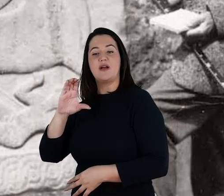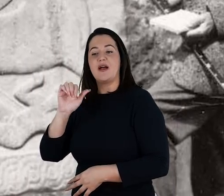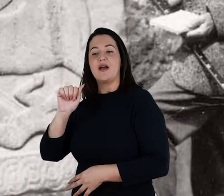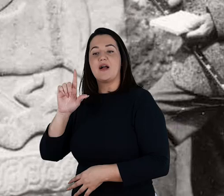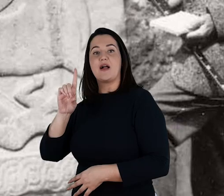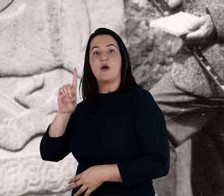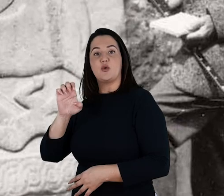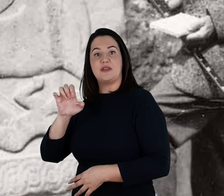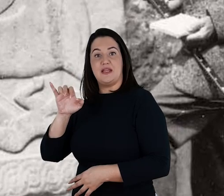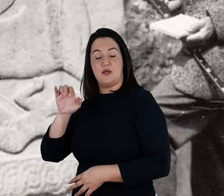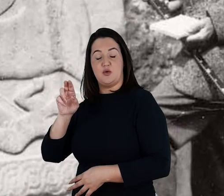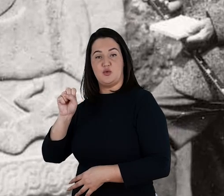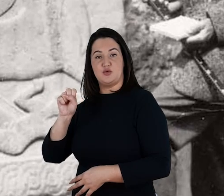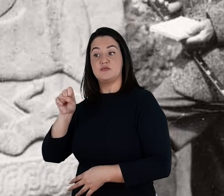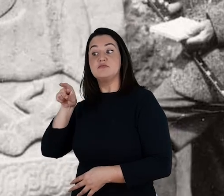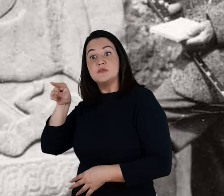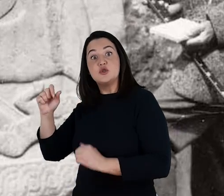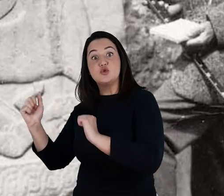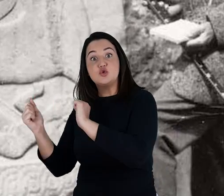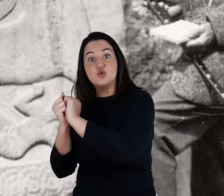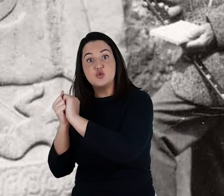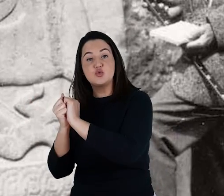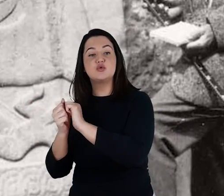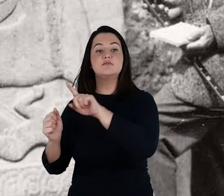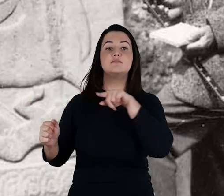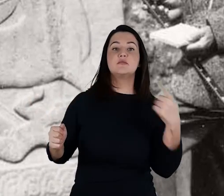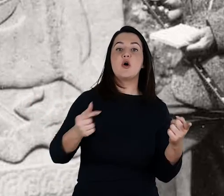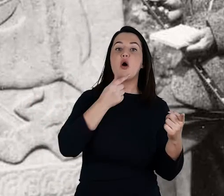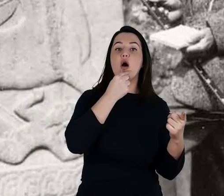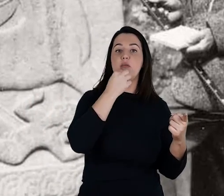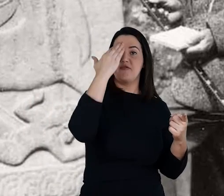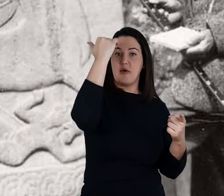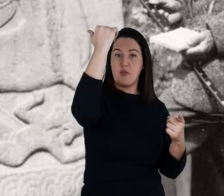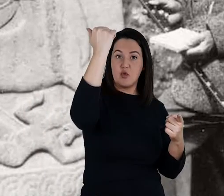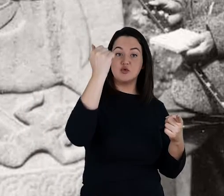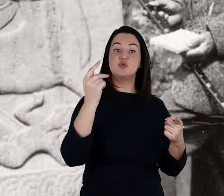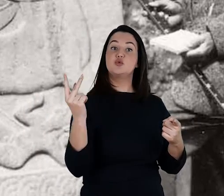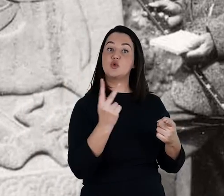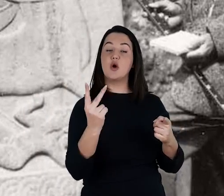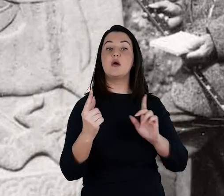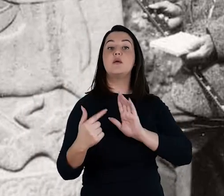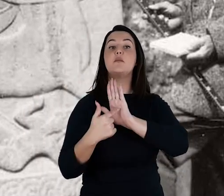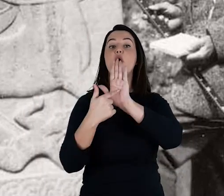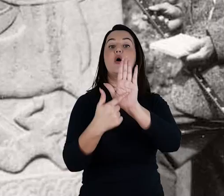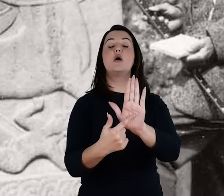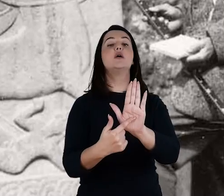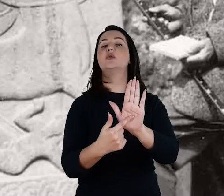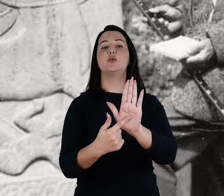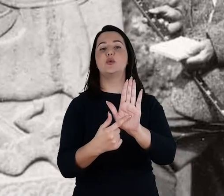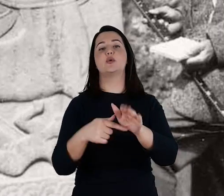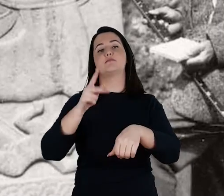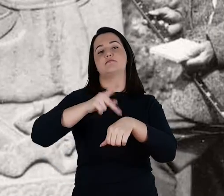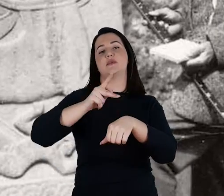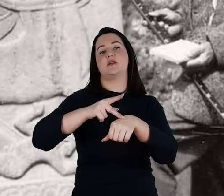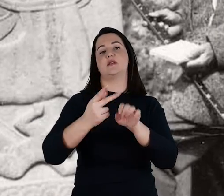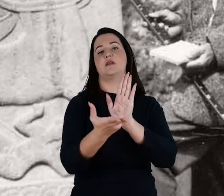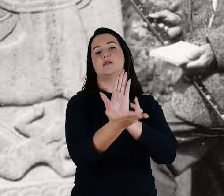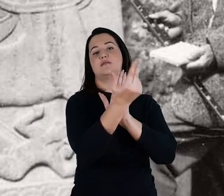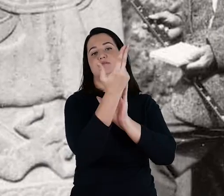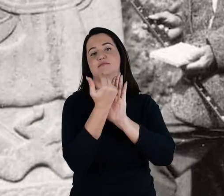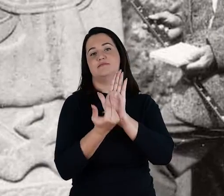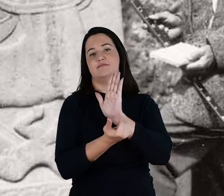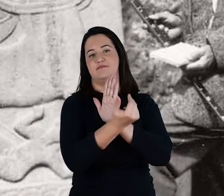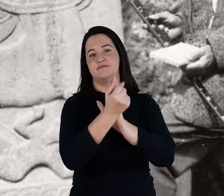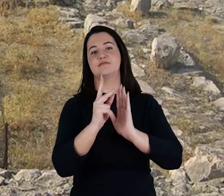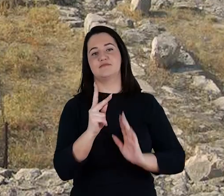Lawrence Thomas, o mais conhecido Lawrence da Arábia. Ambos mostram um recém-descoberto relevo da civilização